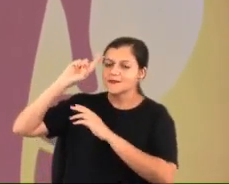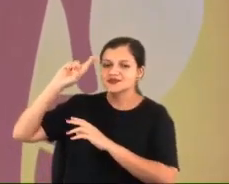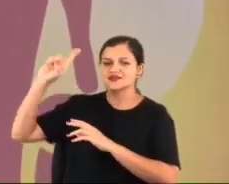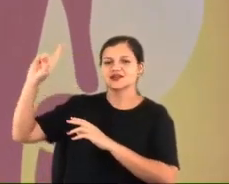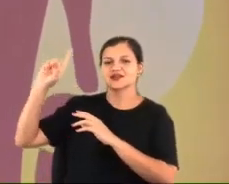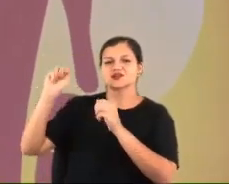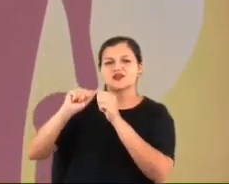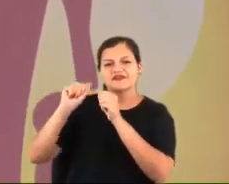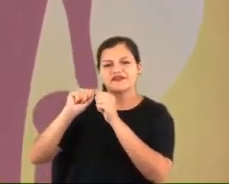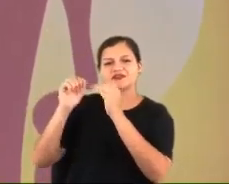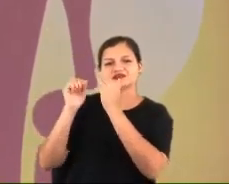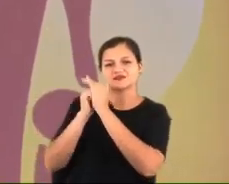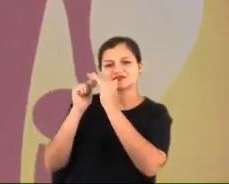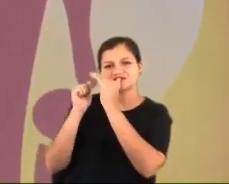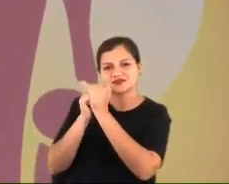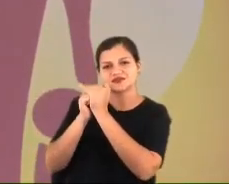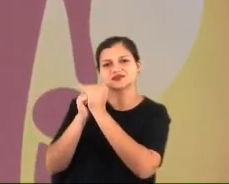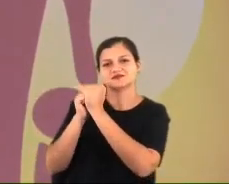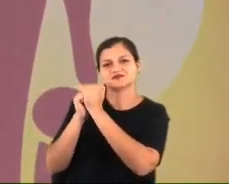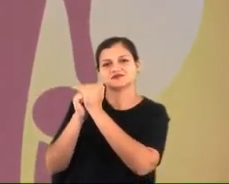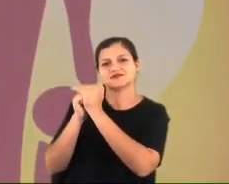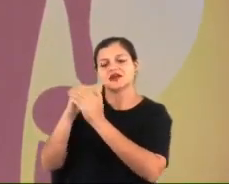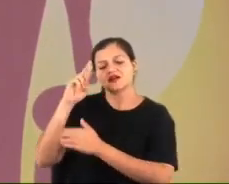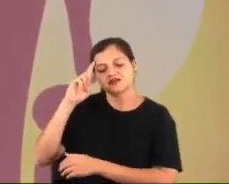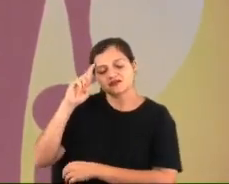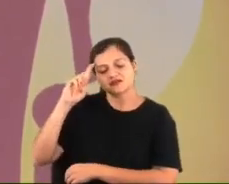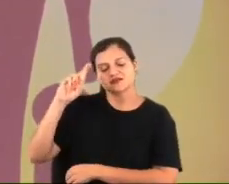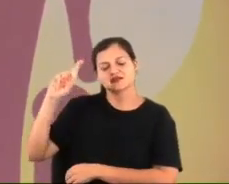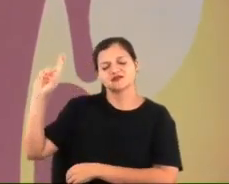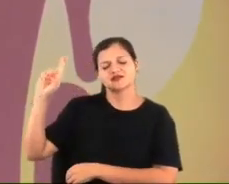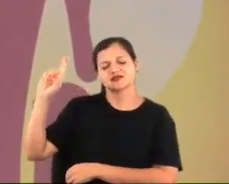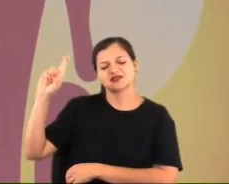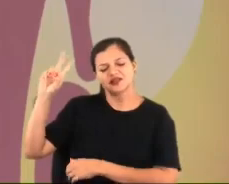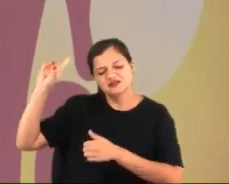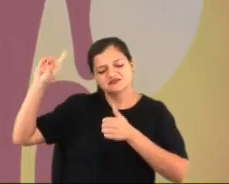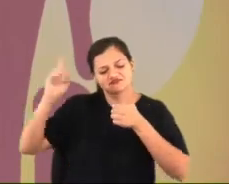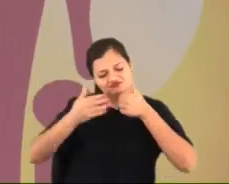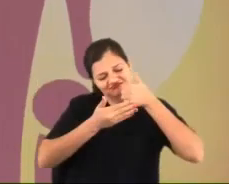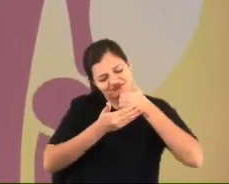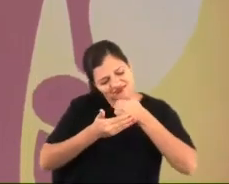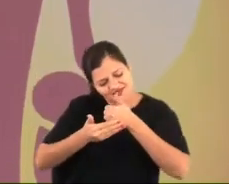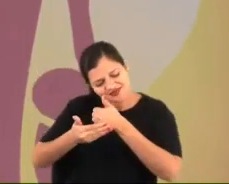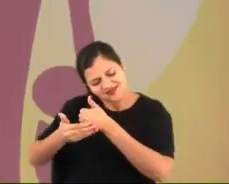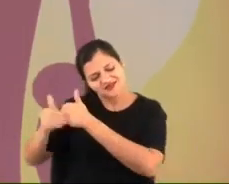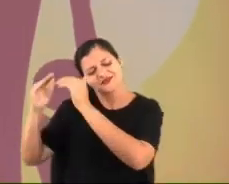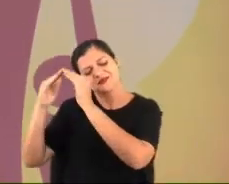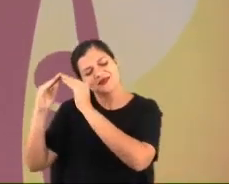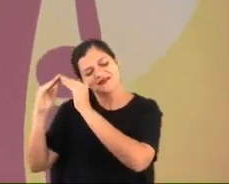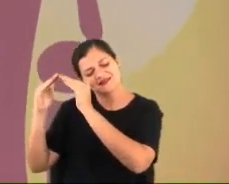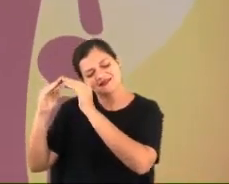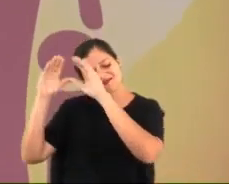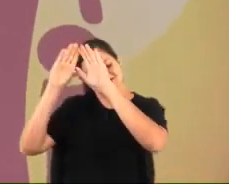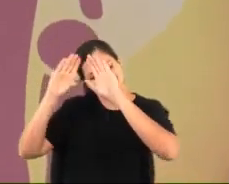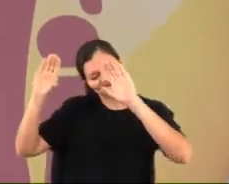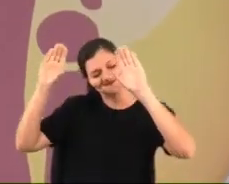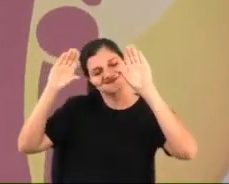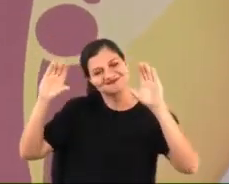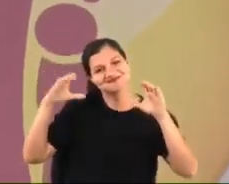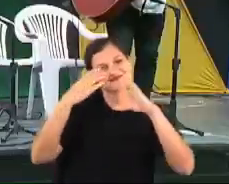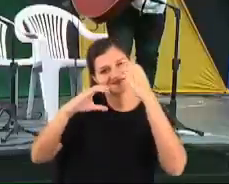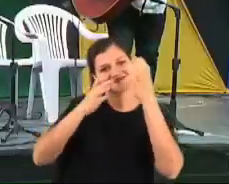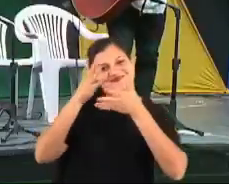essa oração. Ó Senhor, me leva pra casa. Cante!